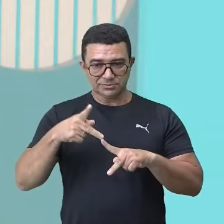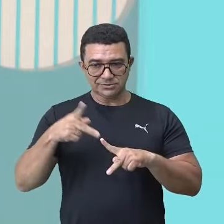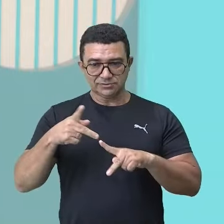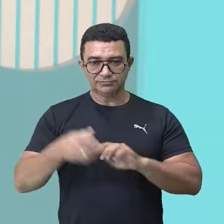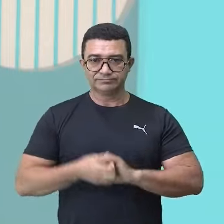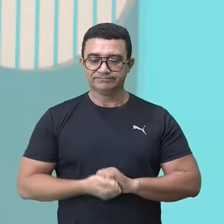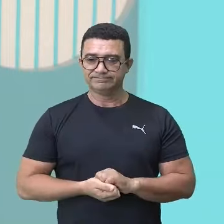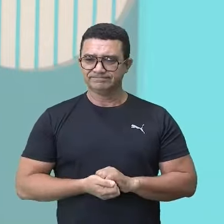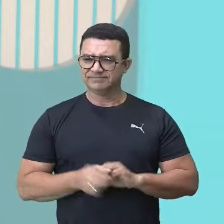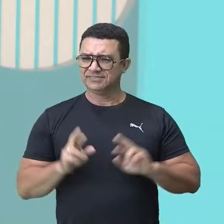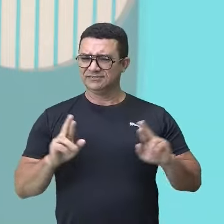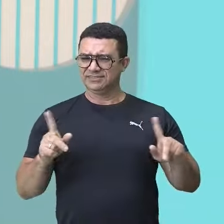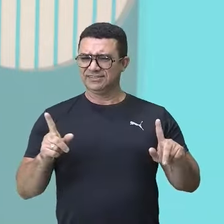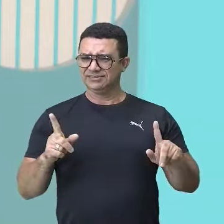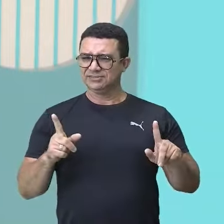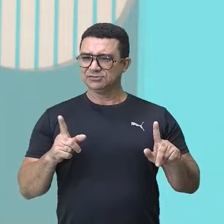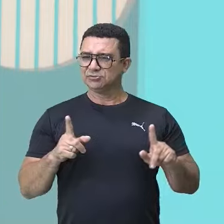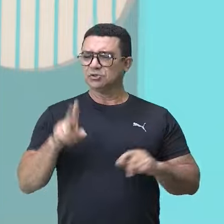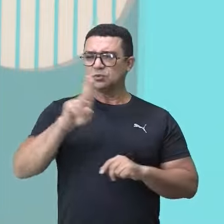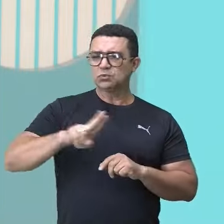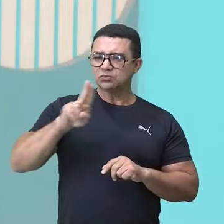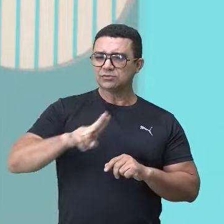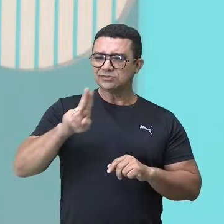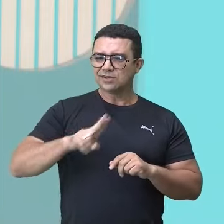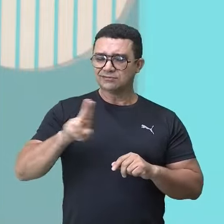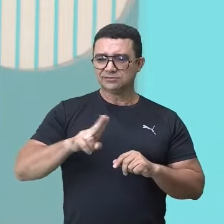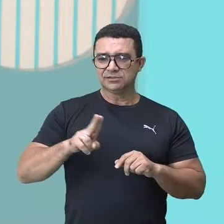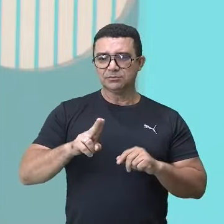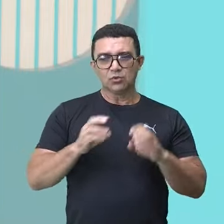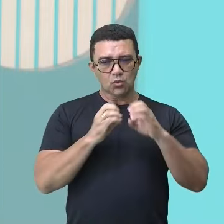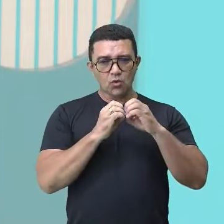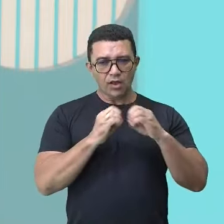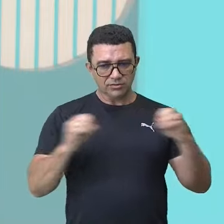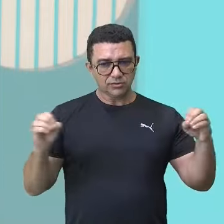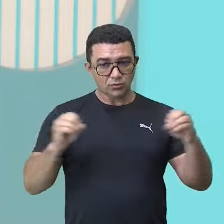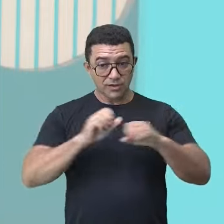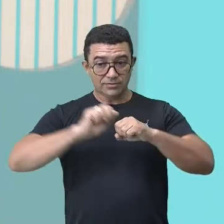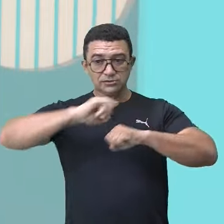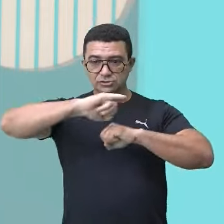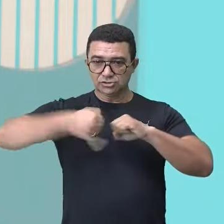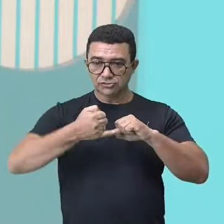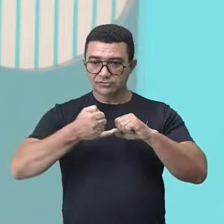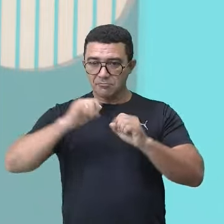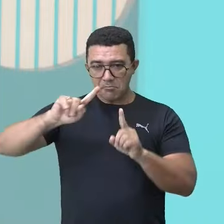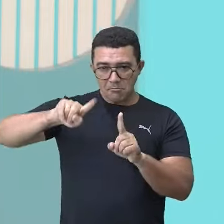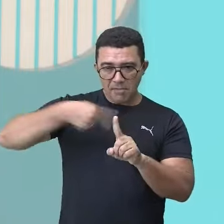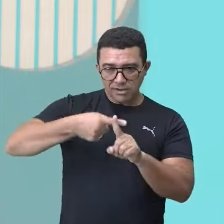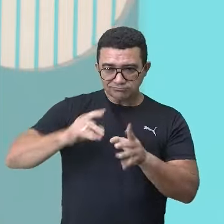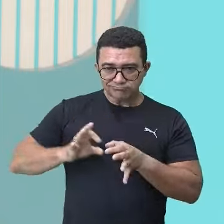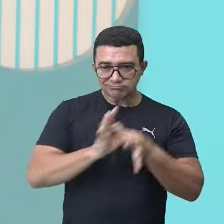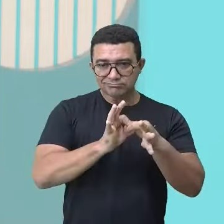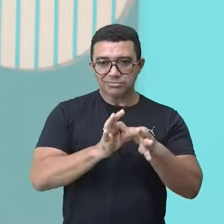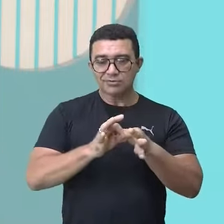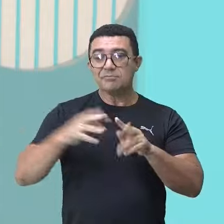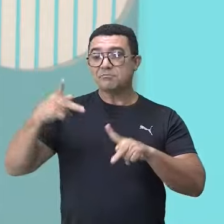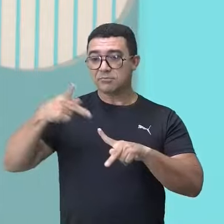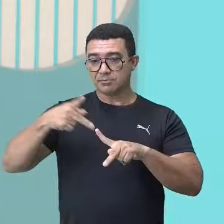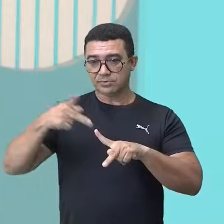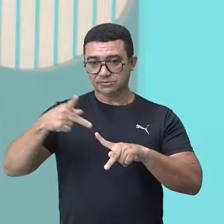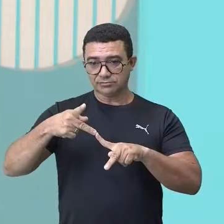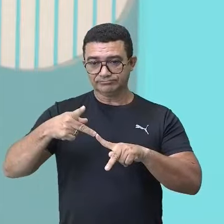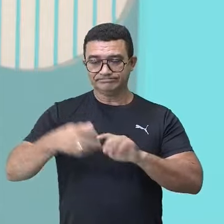pra gente no dia a dia usar a oração adjetiva com preposição então só vale lembrar o seguinte no dia a